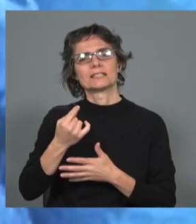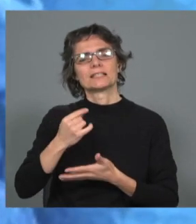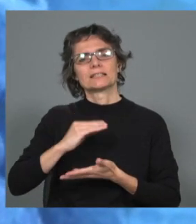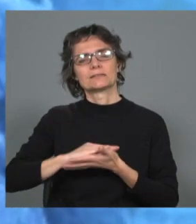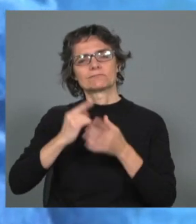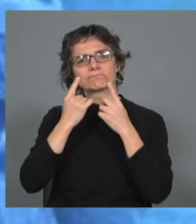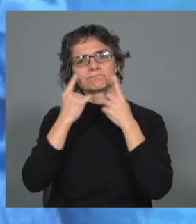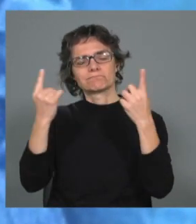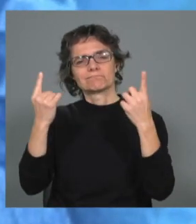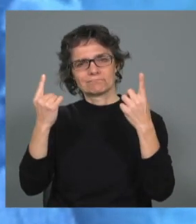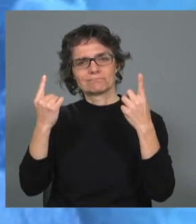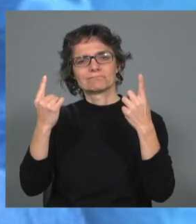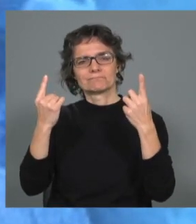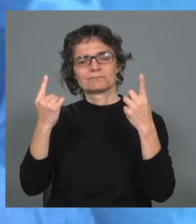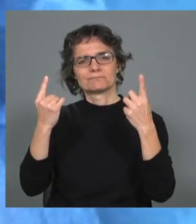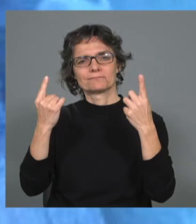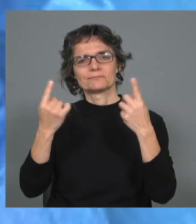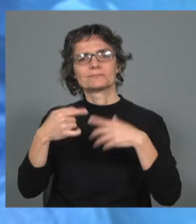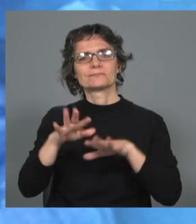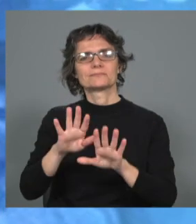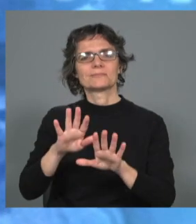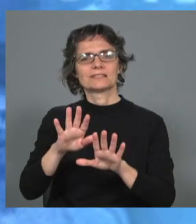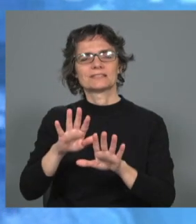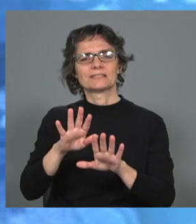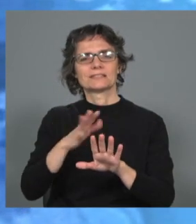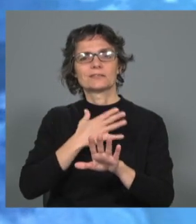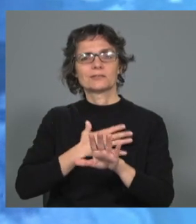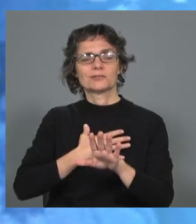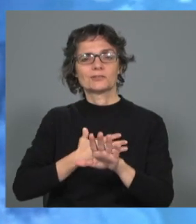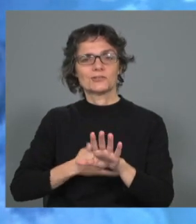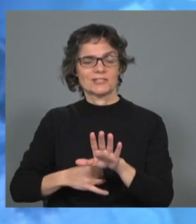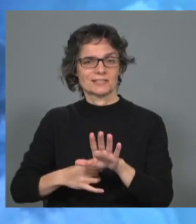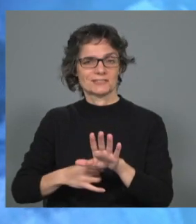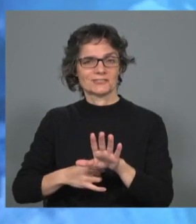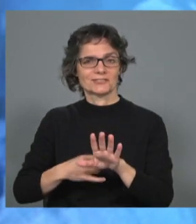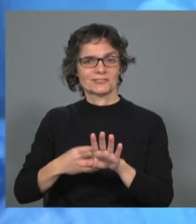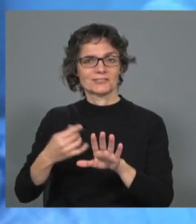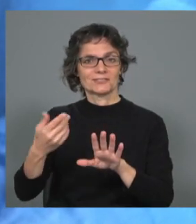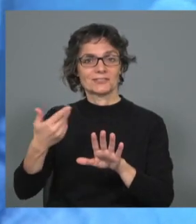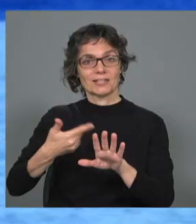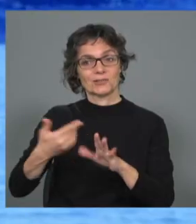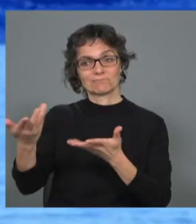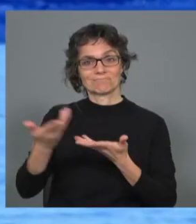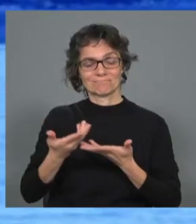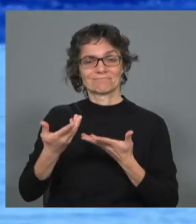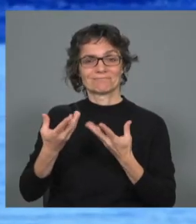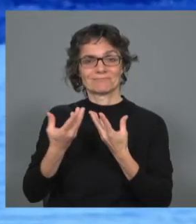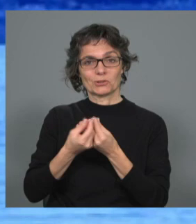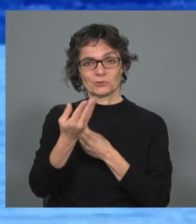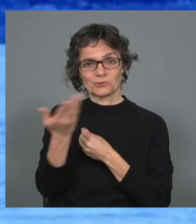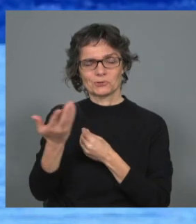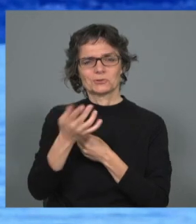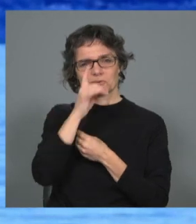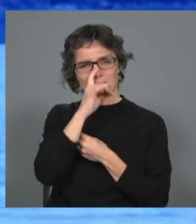apostólica. Mas voltava a lembrar que ela foi, a dada altura, determinante e de